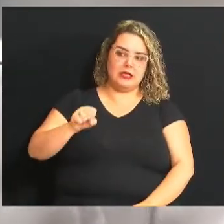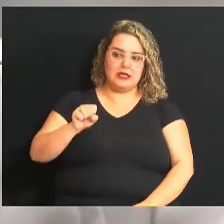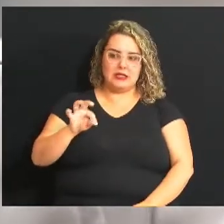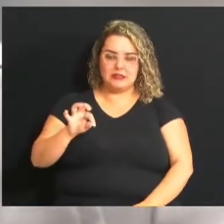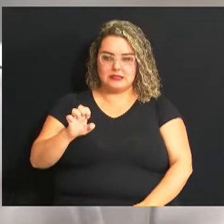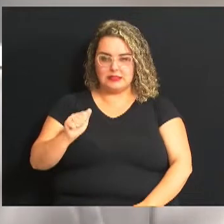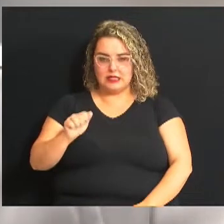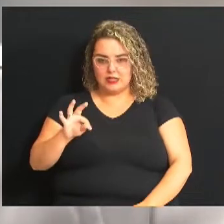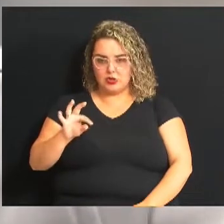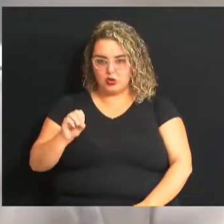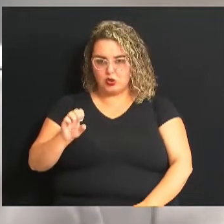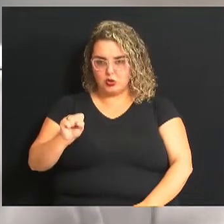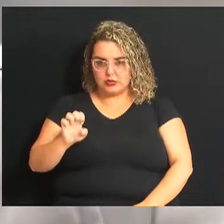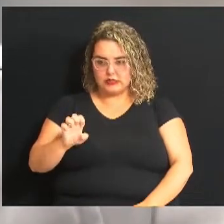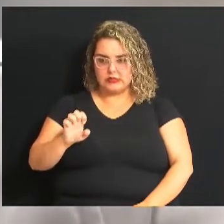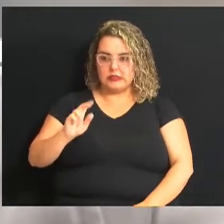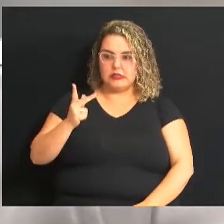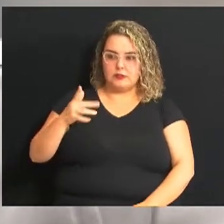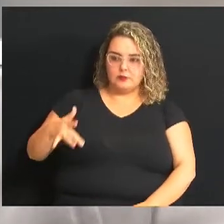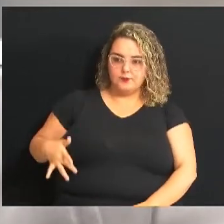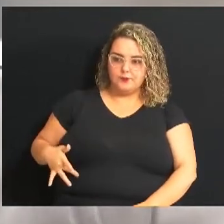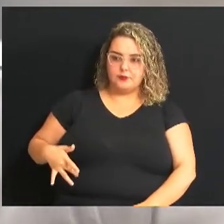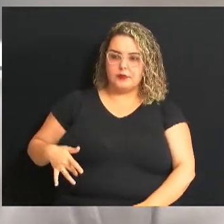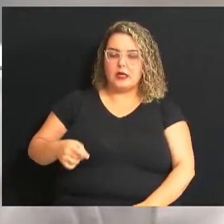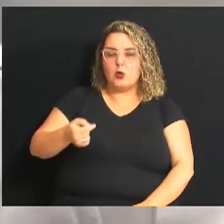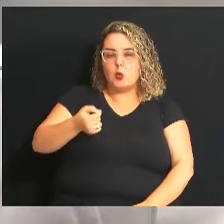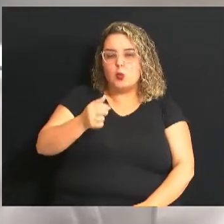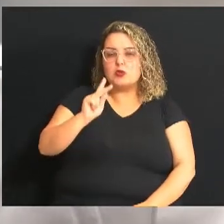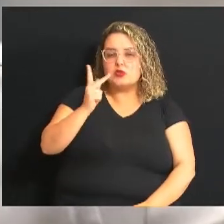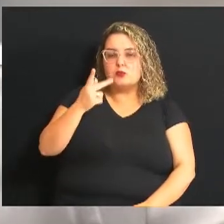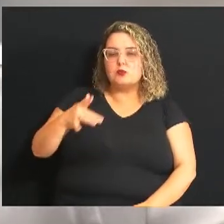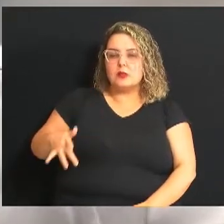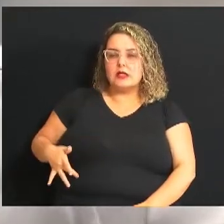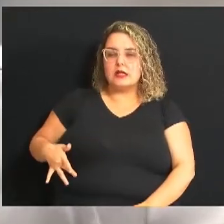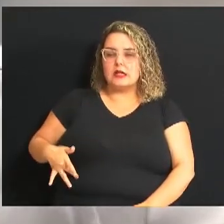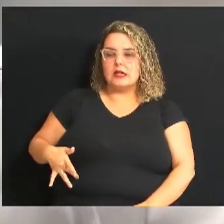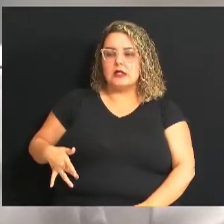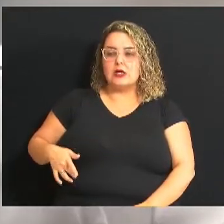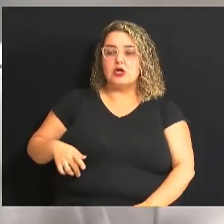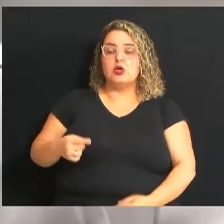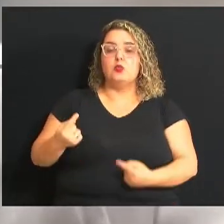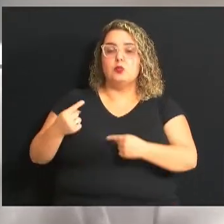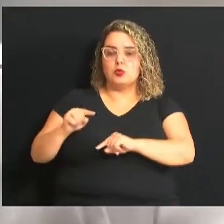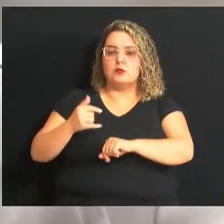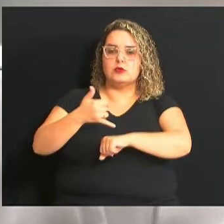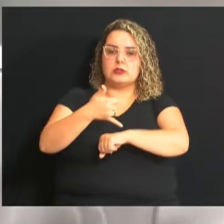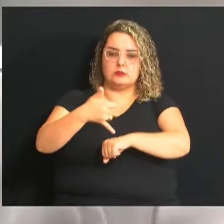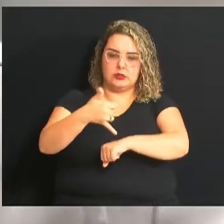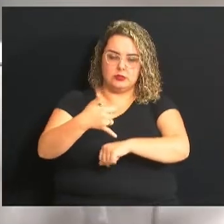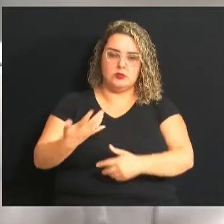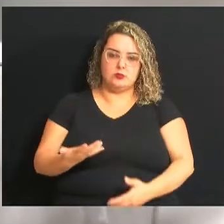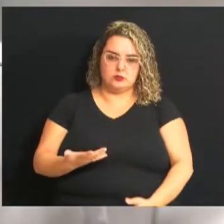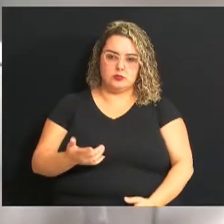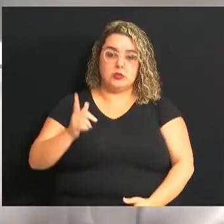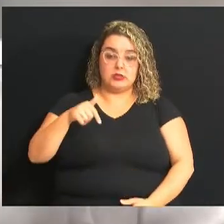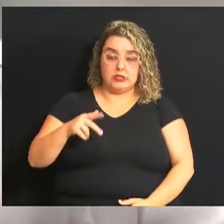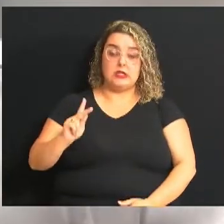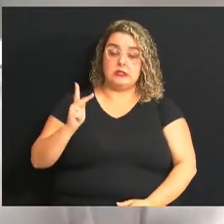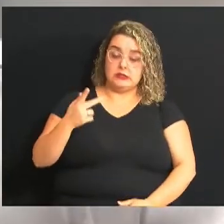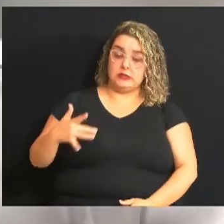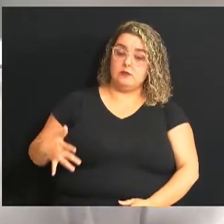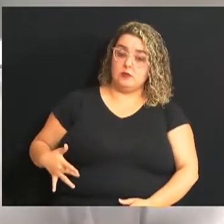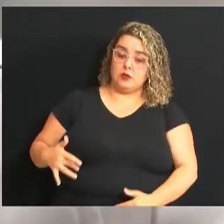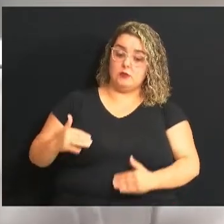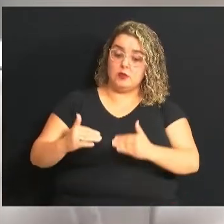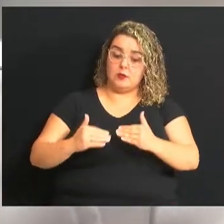ela se torna uma esteatohepatite, uma hepatite provocada pela gordura. E essa hepatite, evoluindo